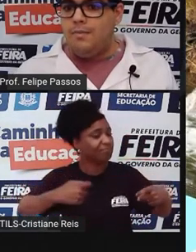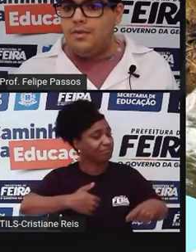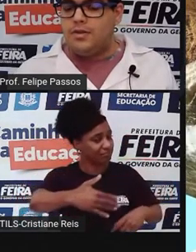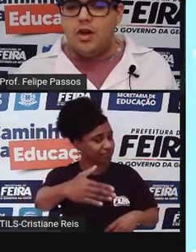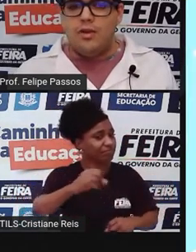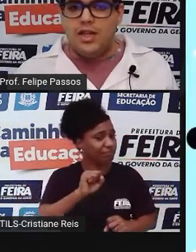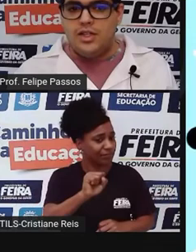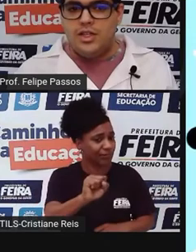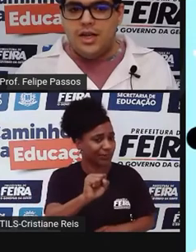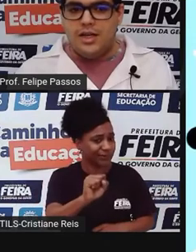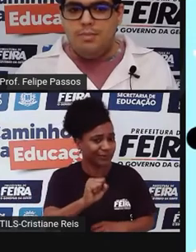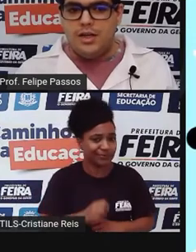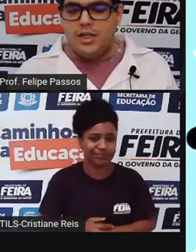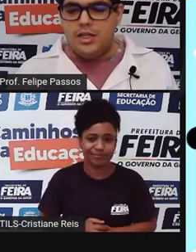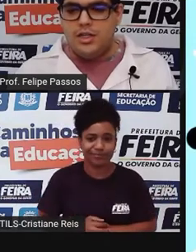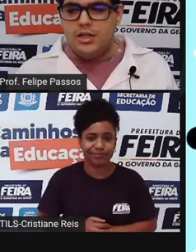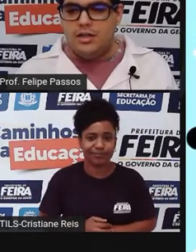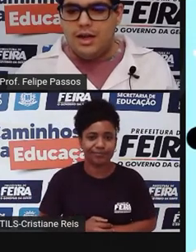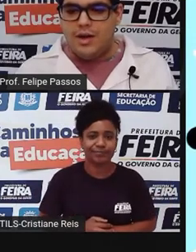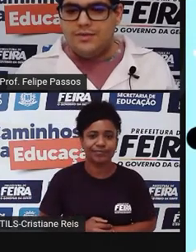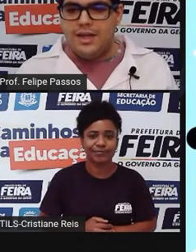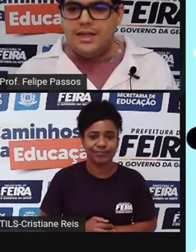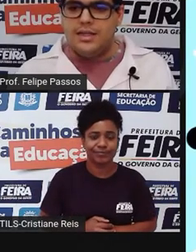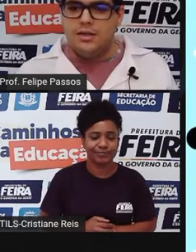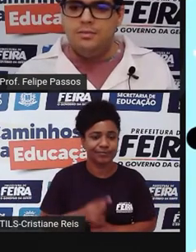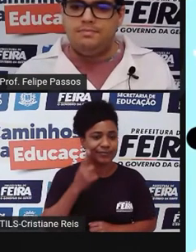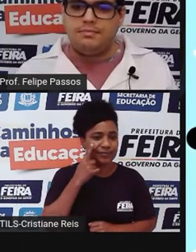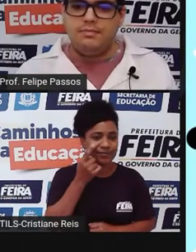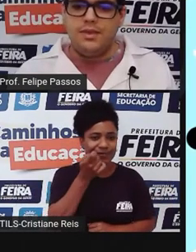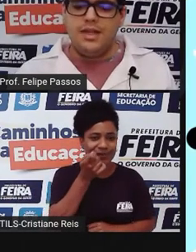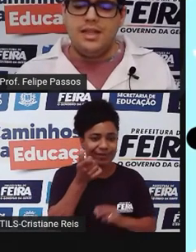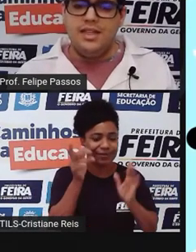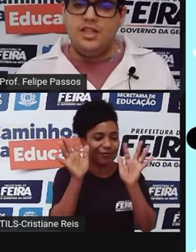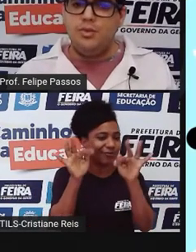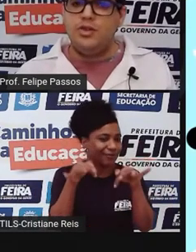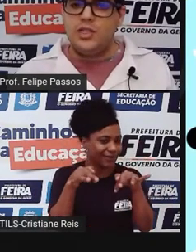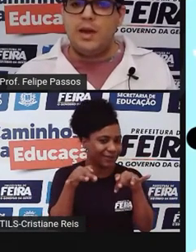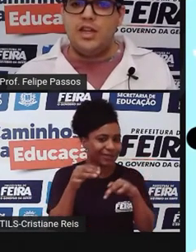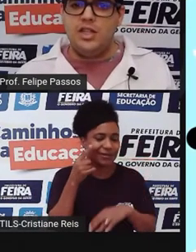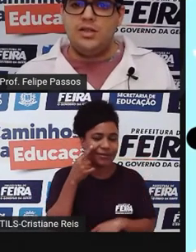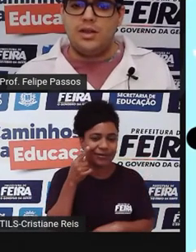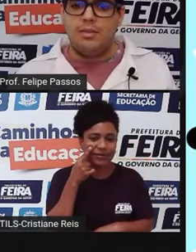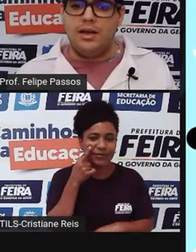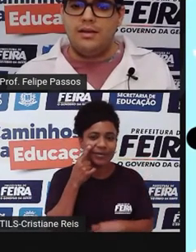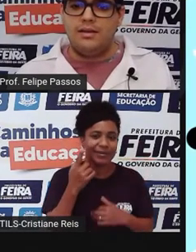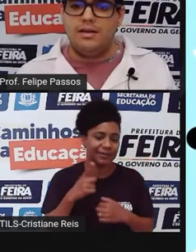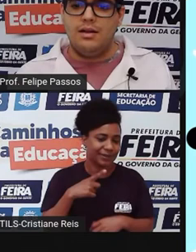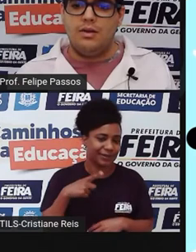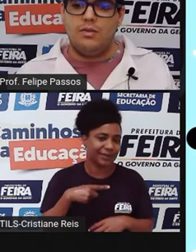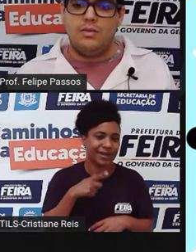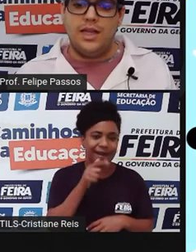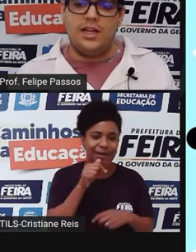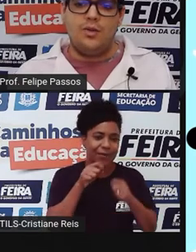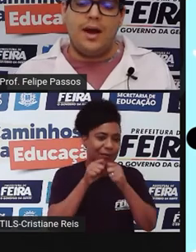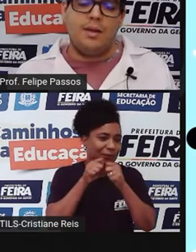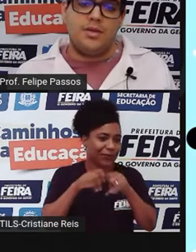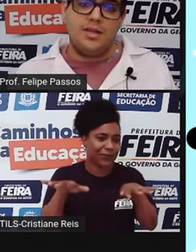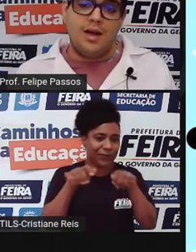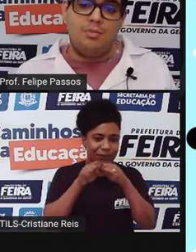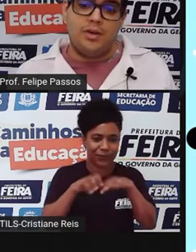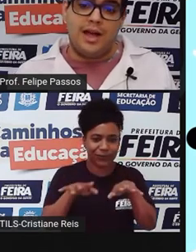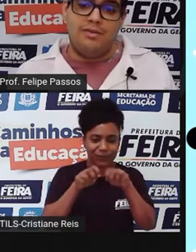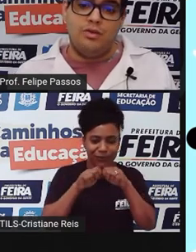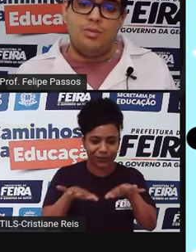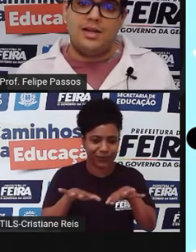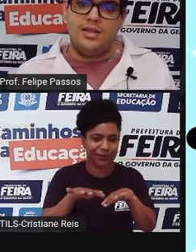Então, só uma estatística aqui para a gente estar quase finalizando. Existe muito desperdício também. Cerca de 40% da